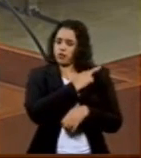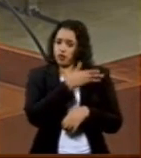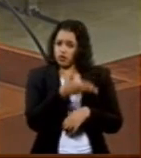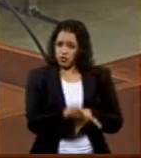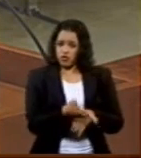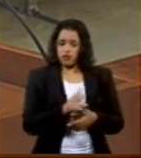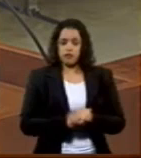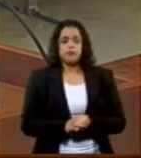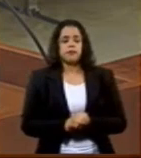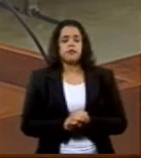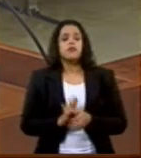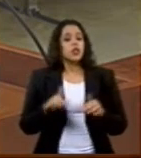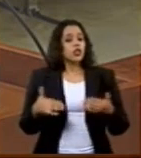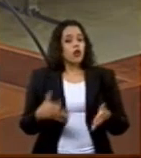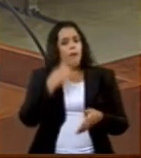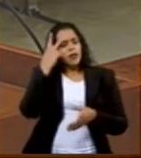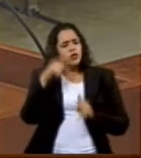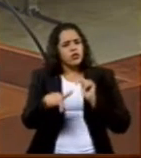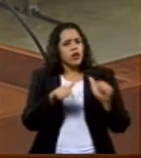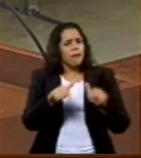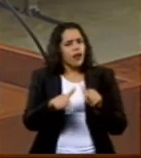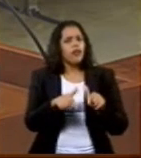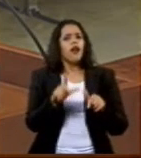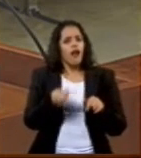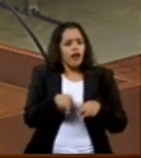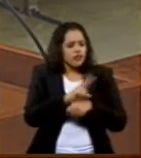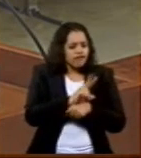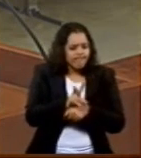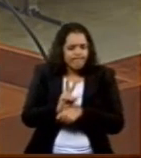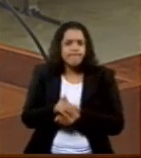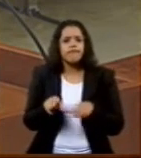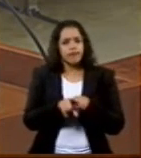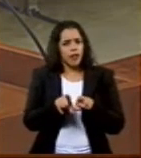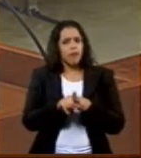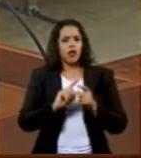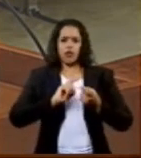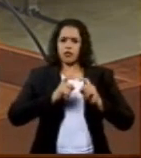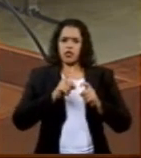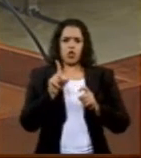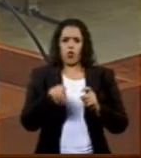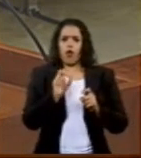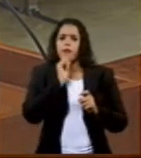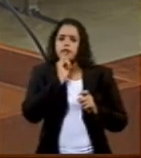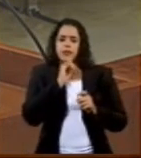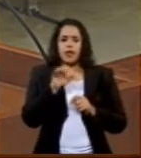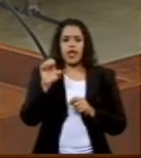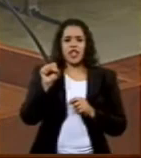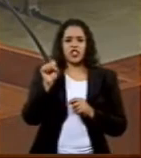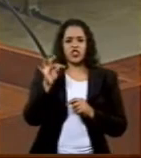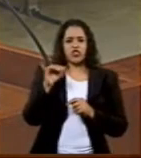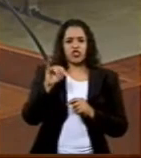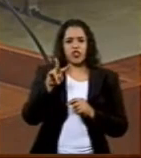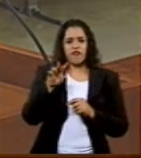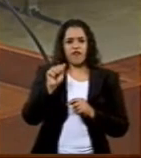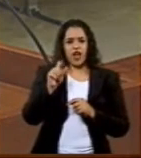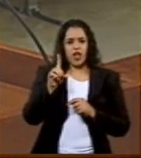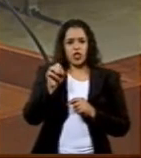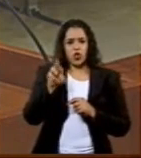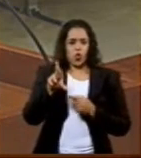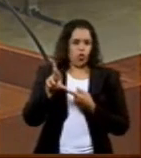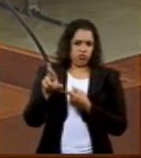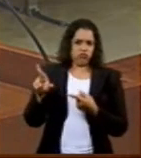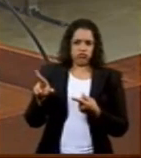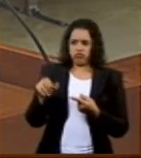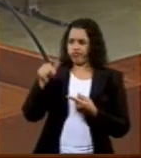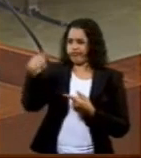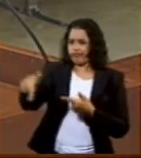Muito bem, portanto, seus servidores são fiscais e gerentes, eles não são estivadores, não atuam em capatazia,